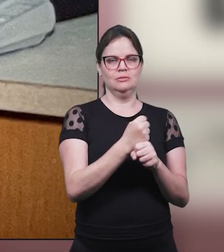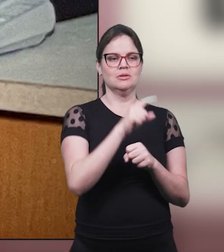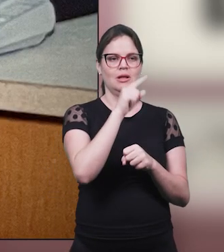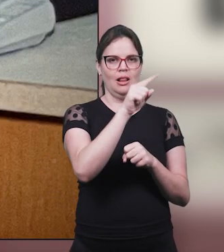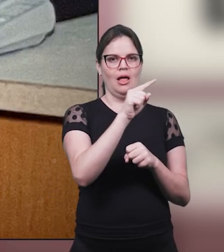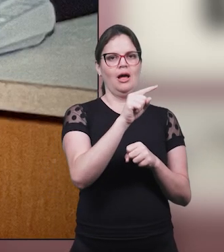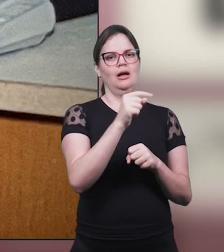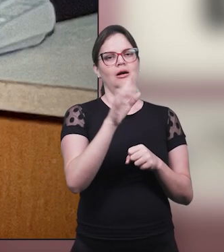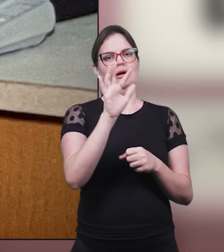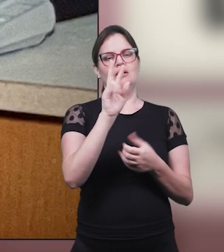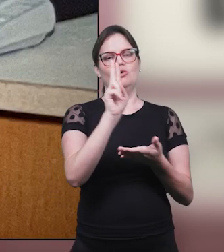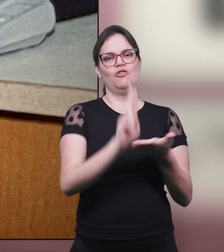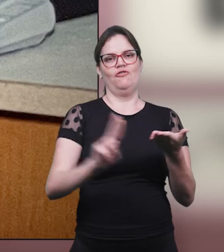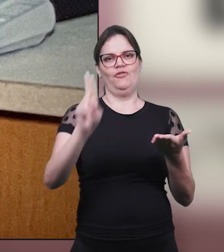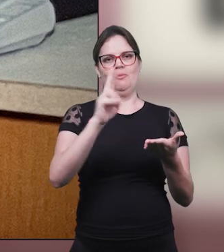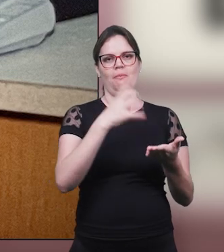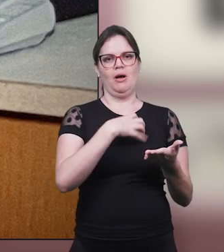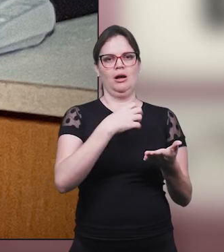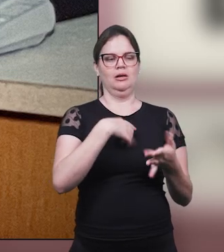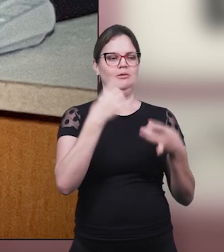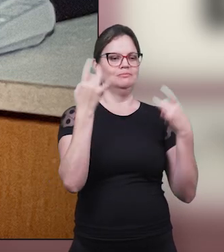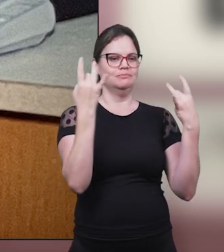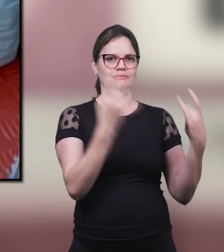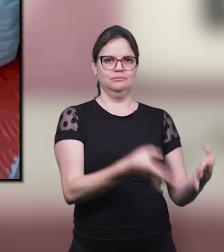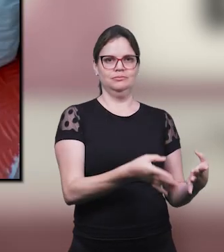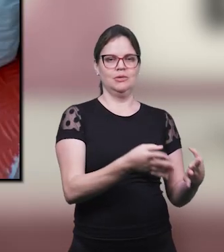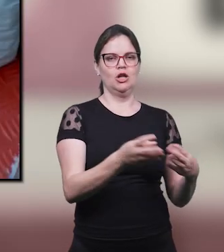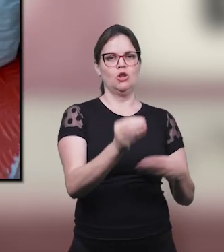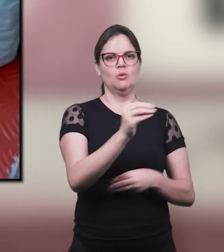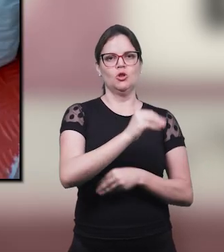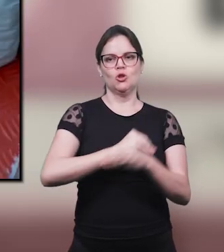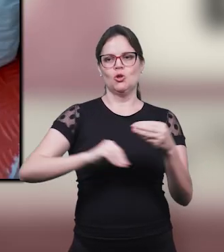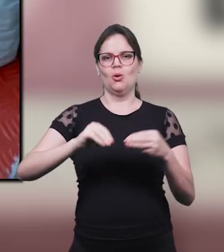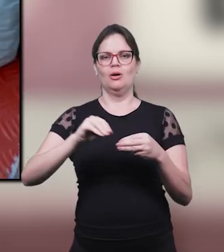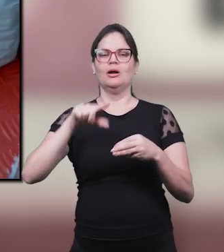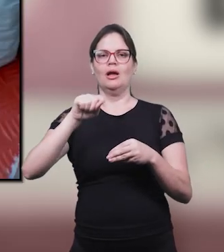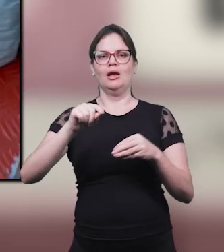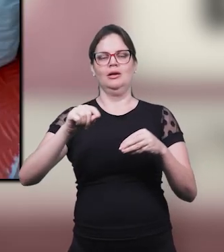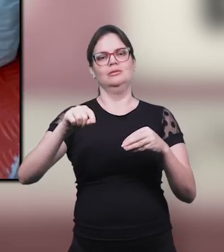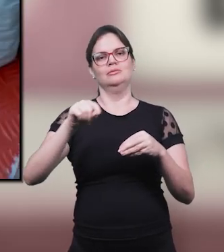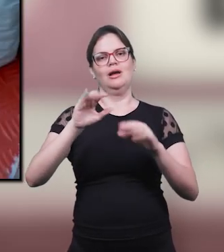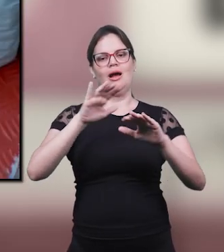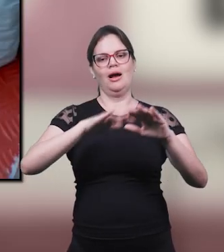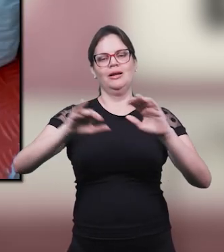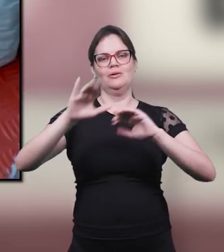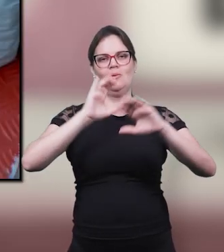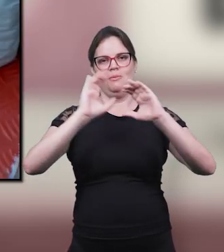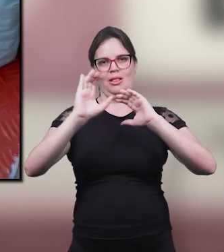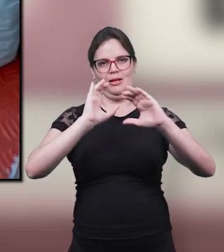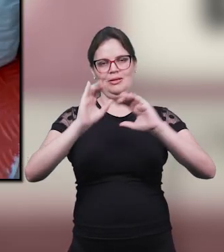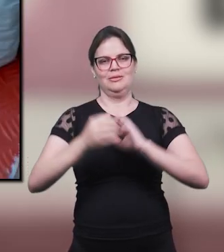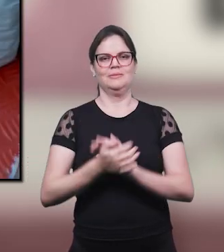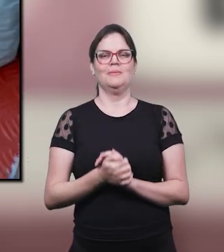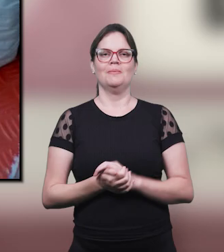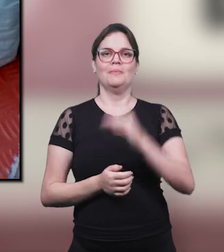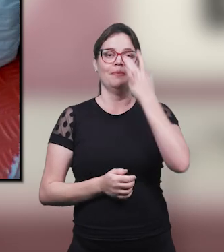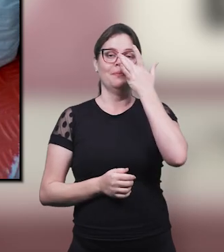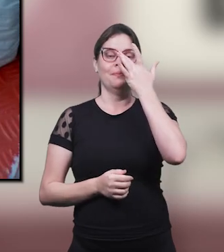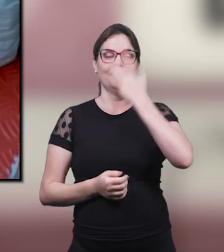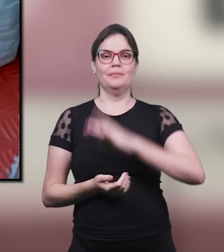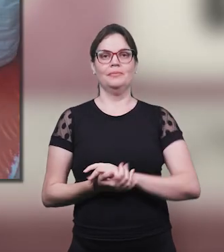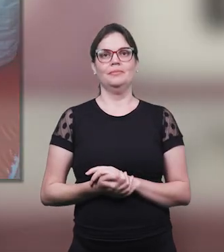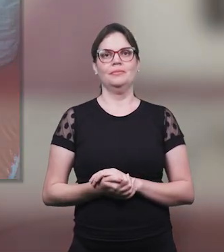Bahia. Eu deixei para trás e mudei completamente o rumo, né? E vim para a área da comunicação. E aí, mais